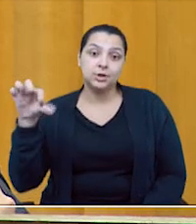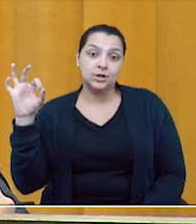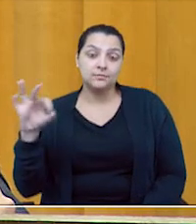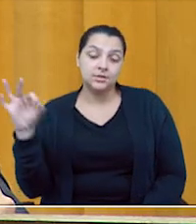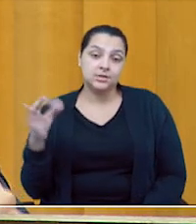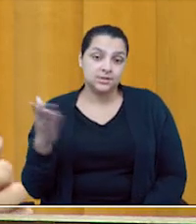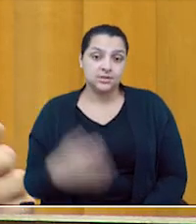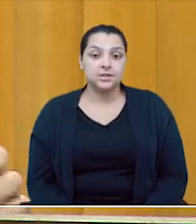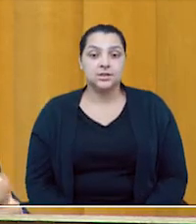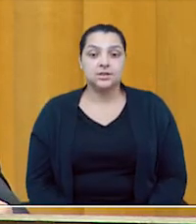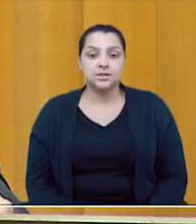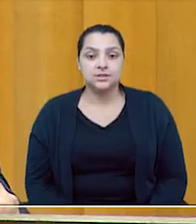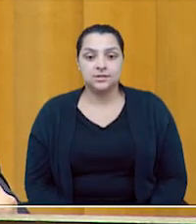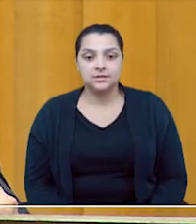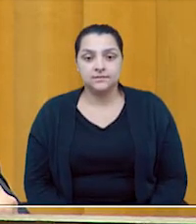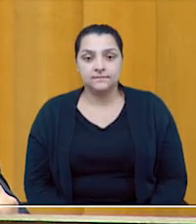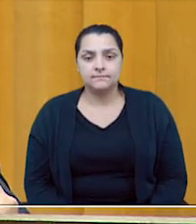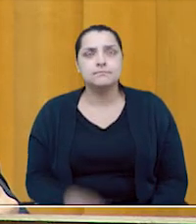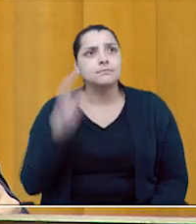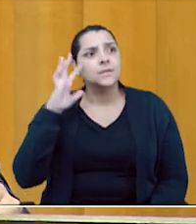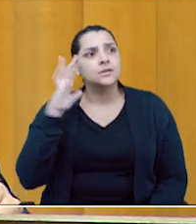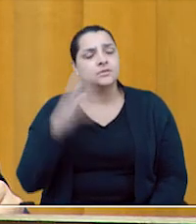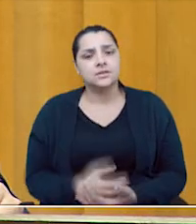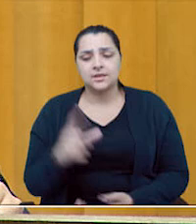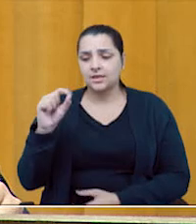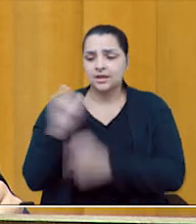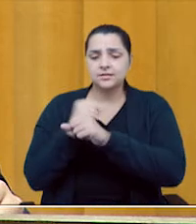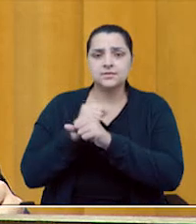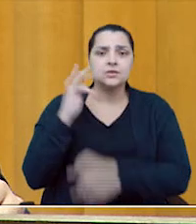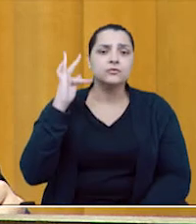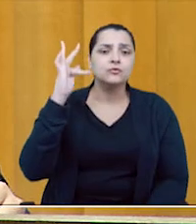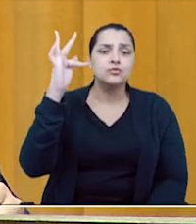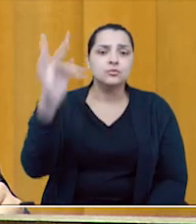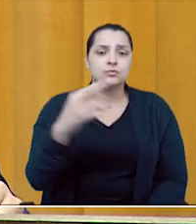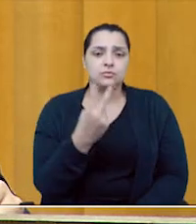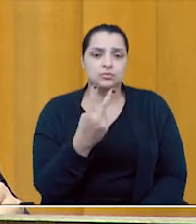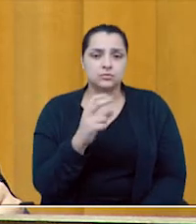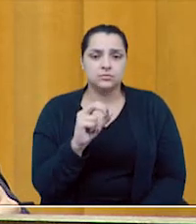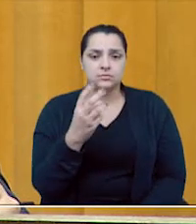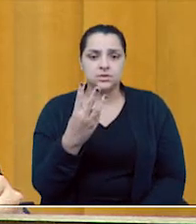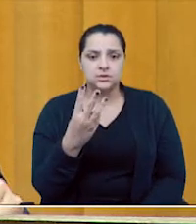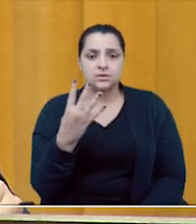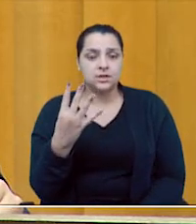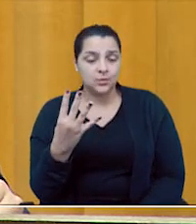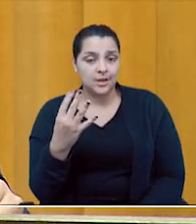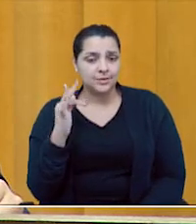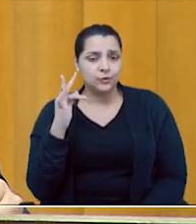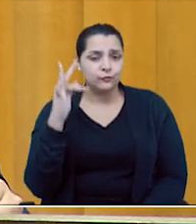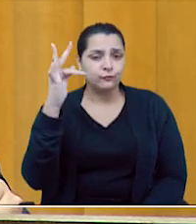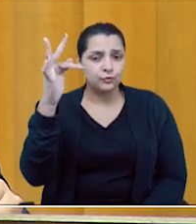Pensem o seguinte, daqui a 10 anos, em 2000, 2034, nós vamos